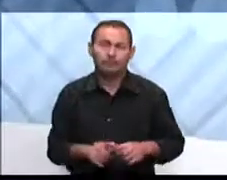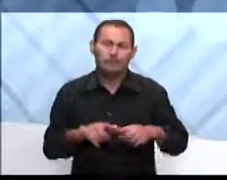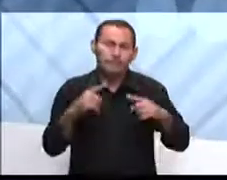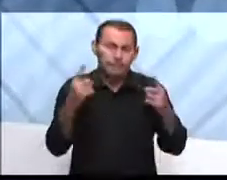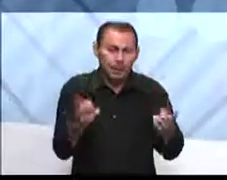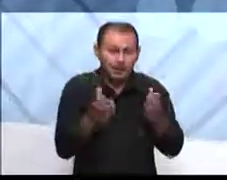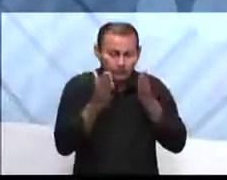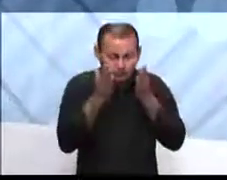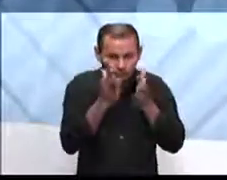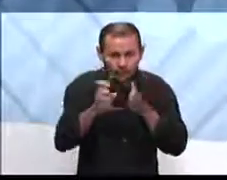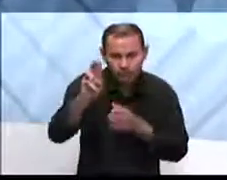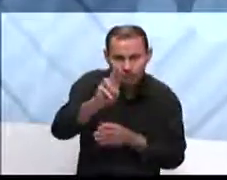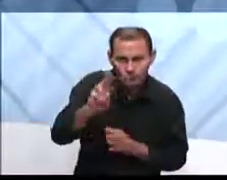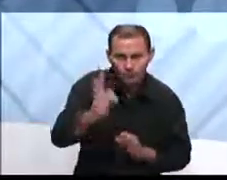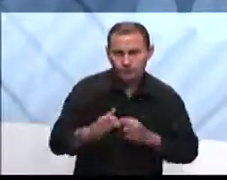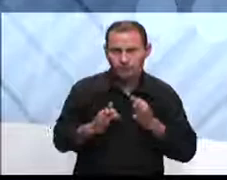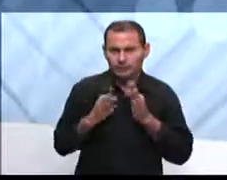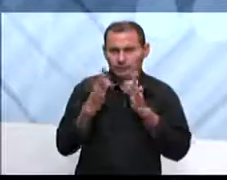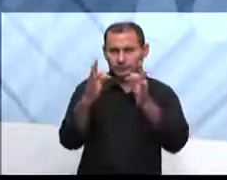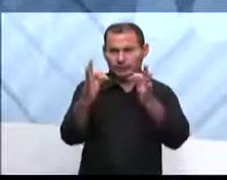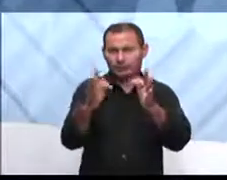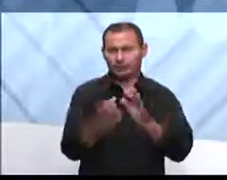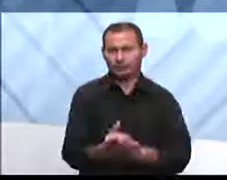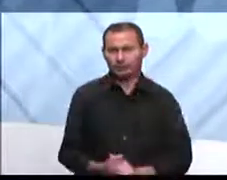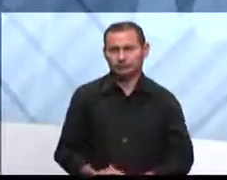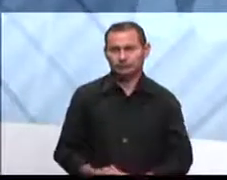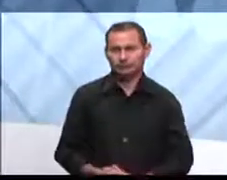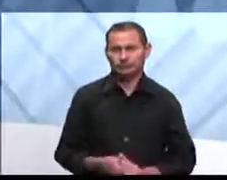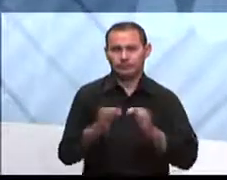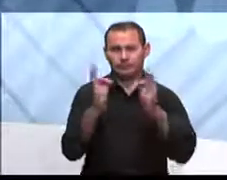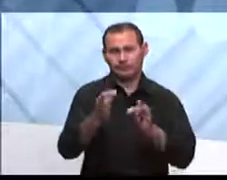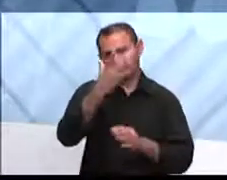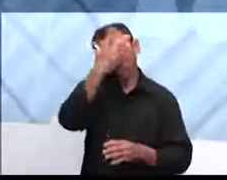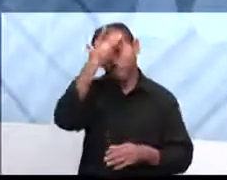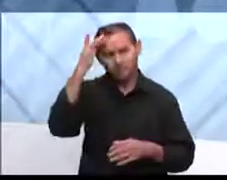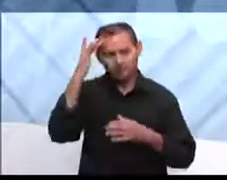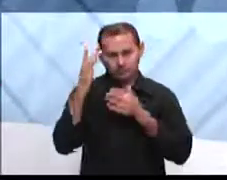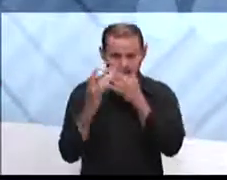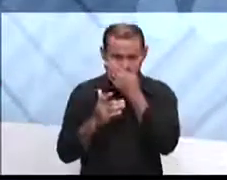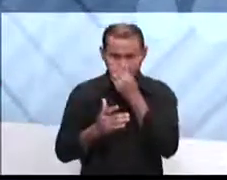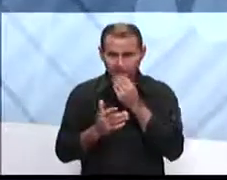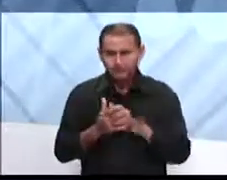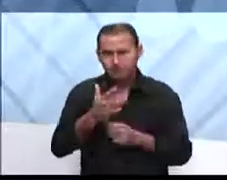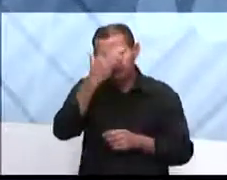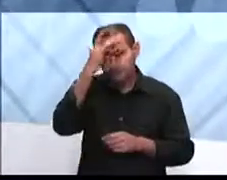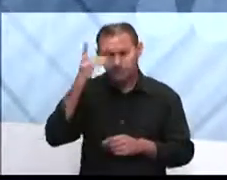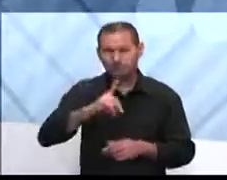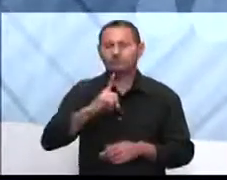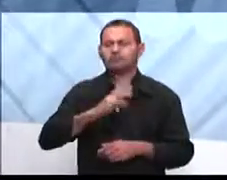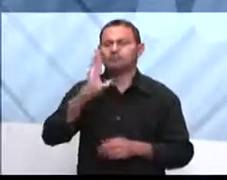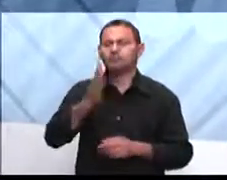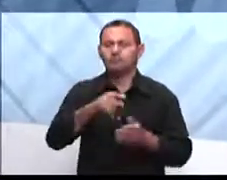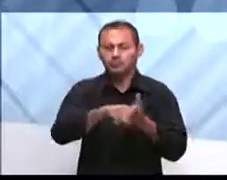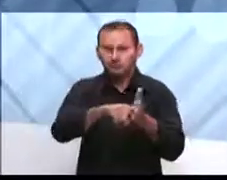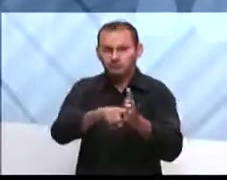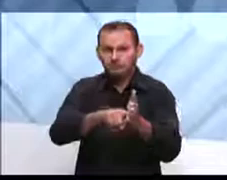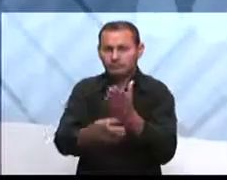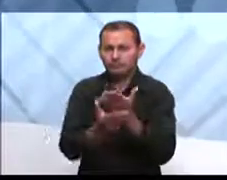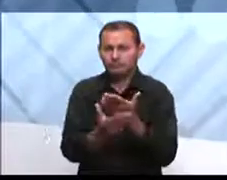Porém, com o uso das tecnologias, tá, pessoal? Então, as pessoas, existem já